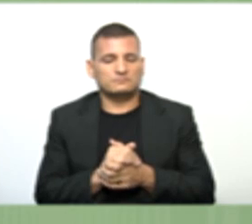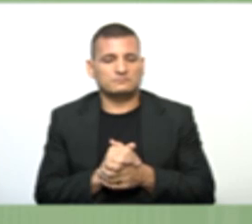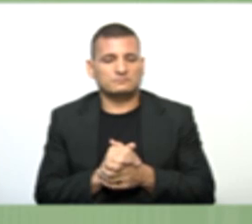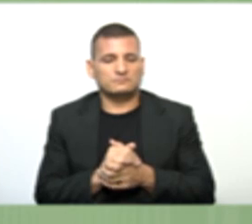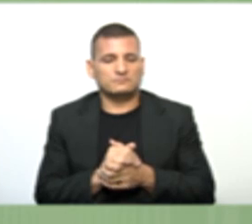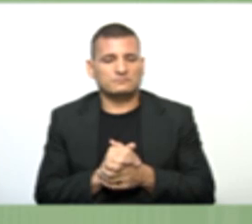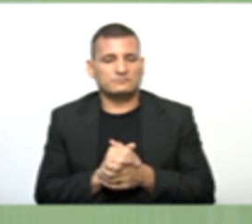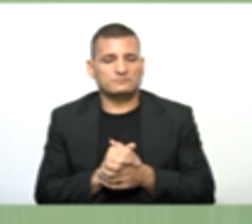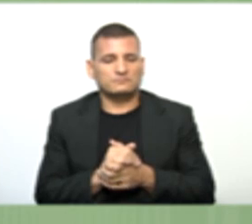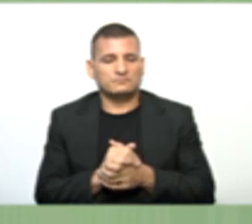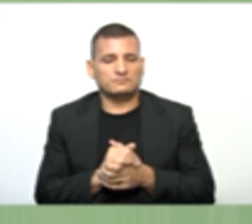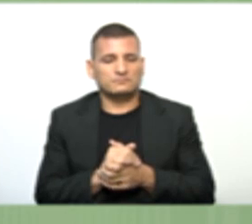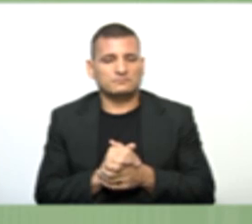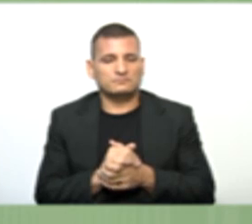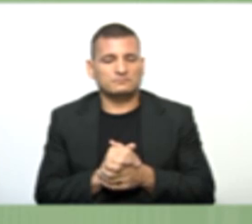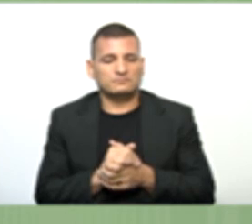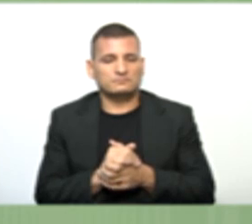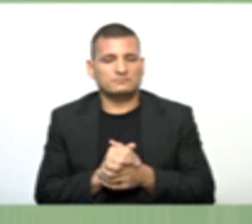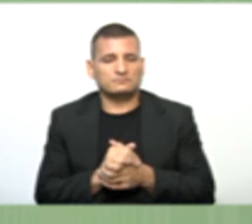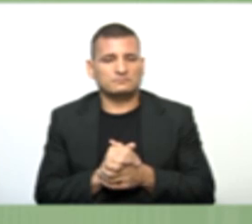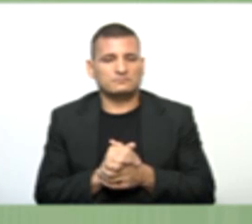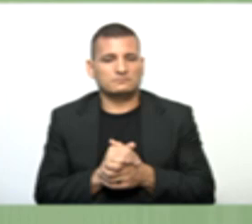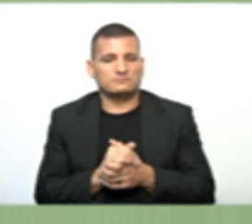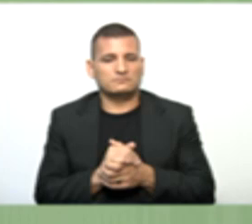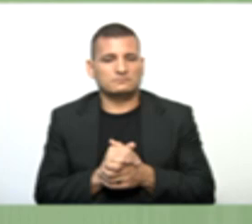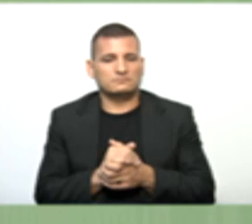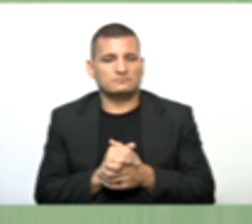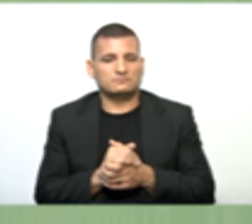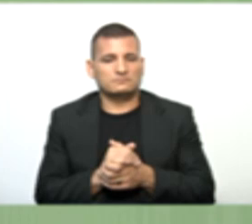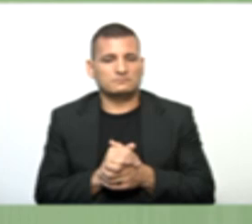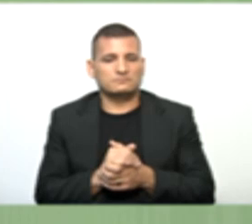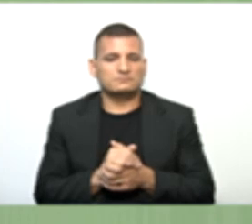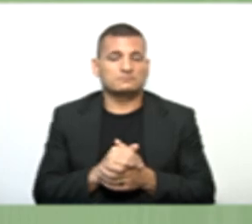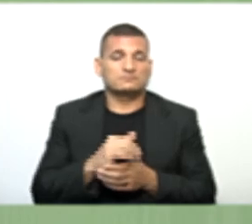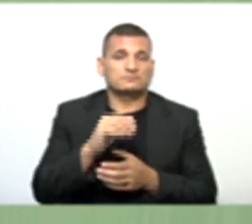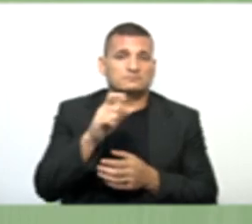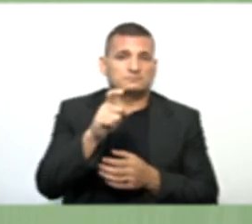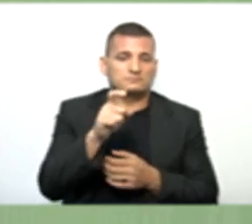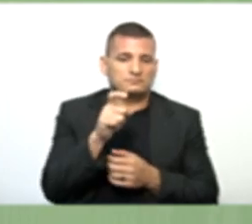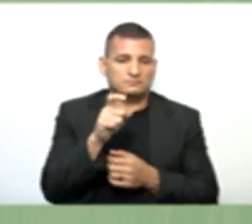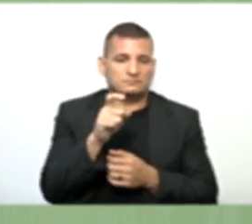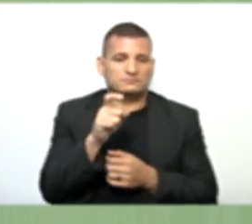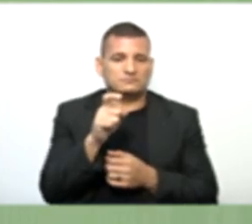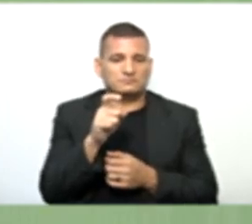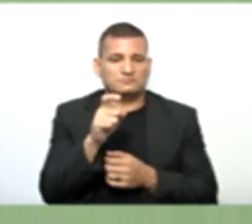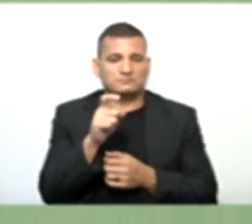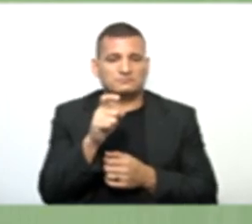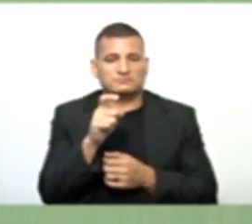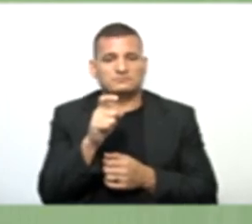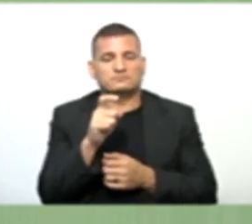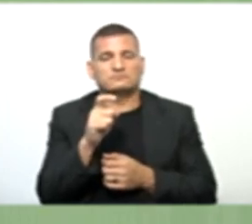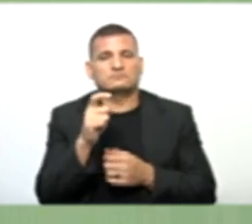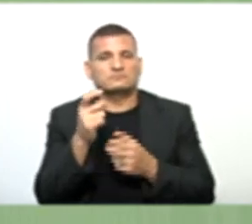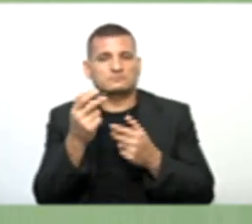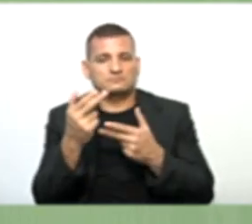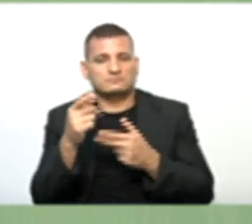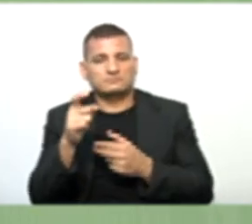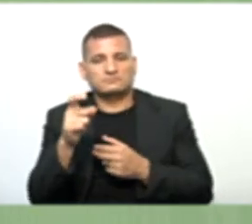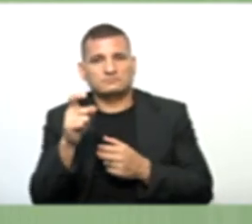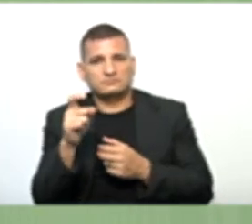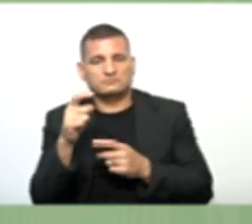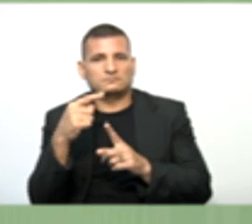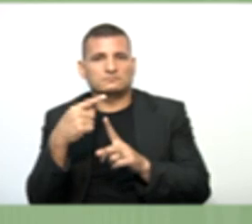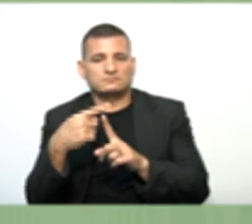quadro, eu acrescentar aqui por último o comando, ó, x recebe x mais